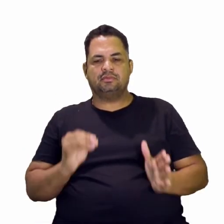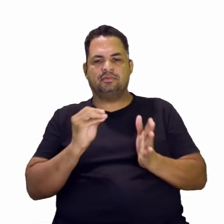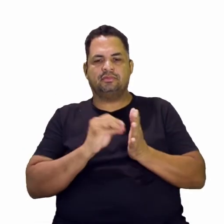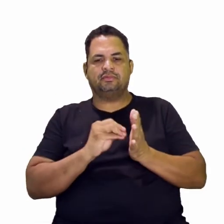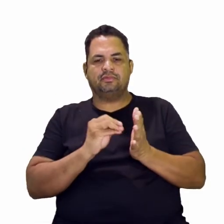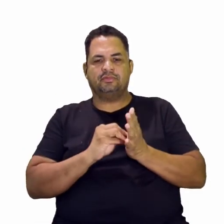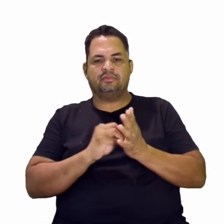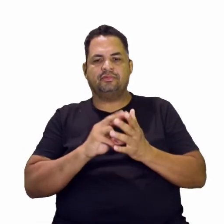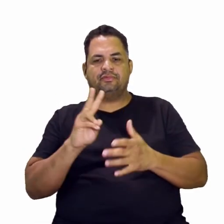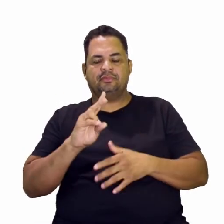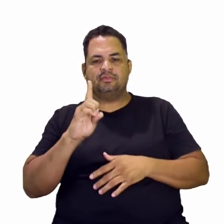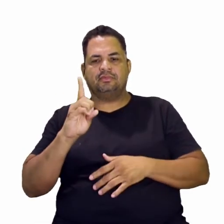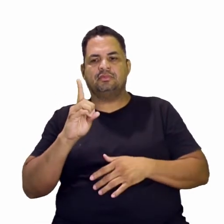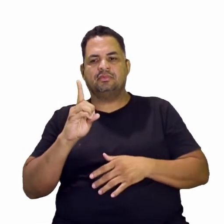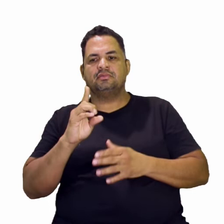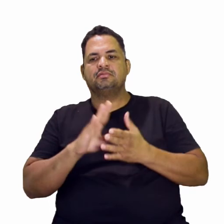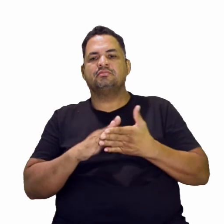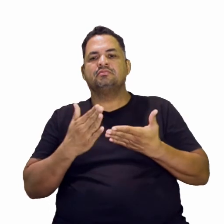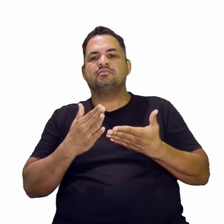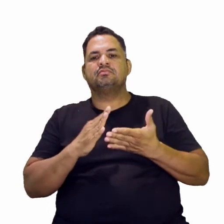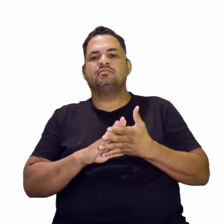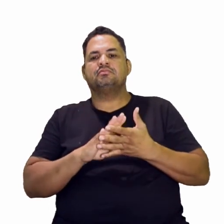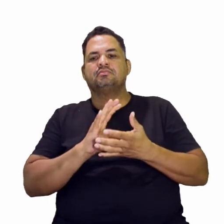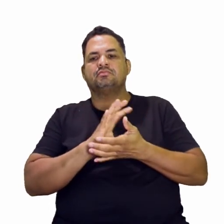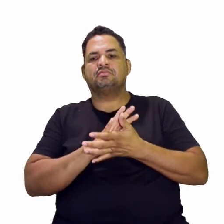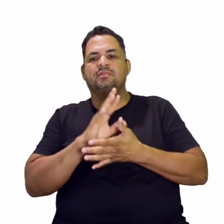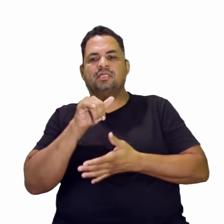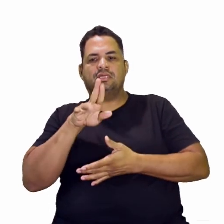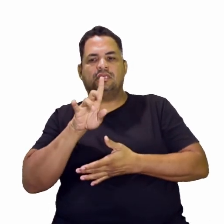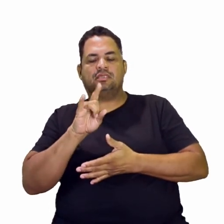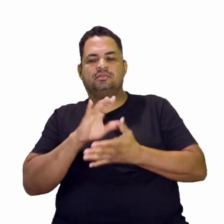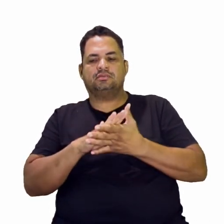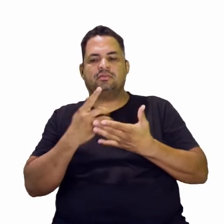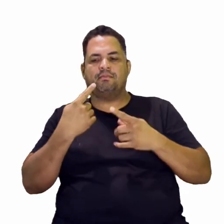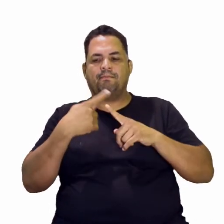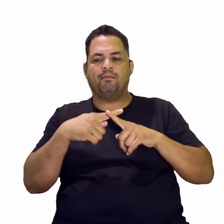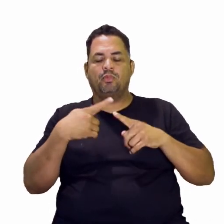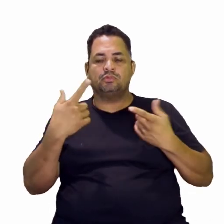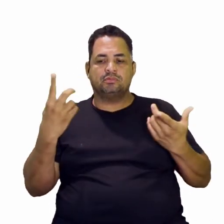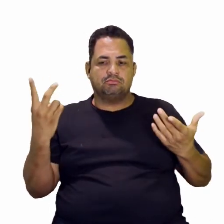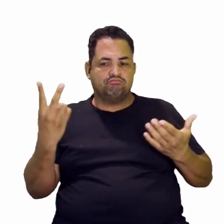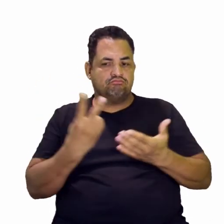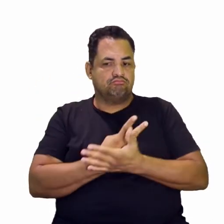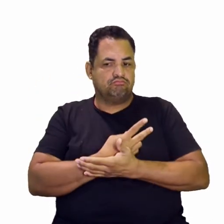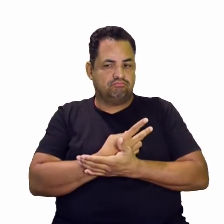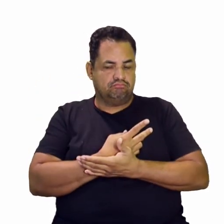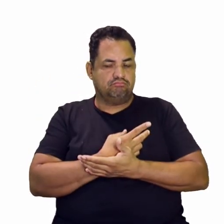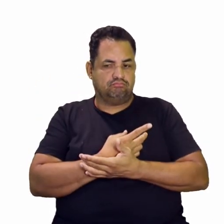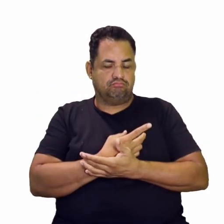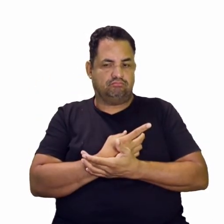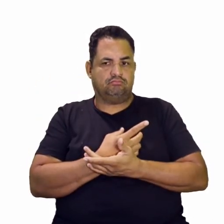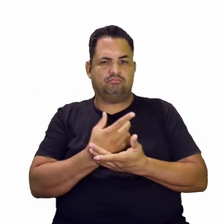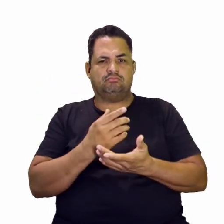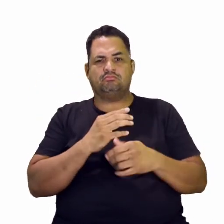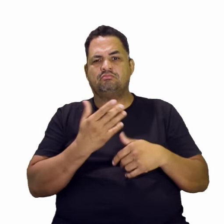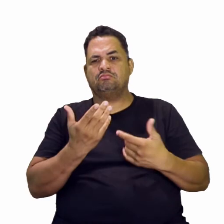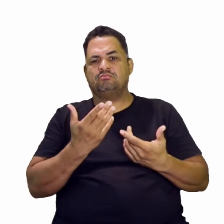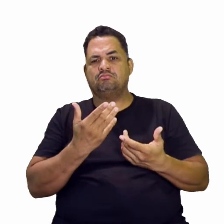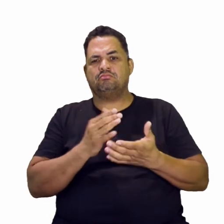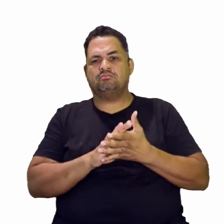vitamina D. Gente, a vitamina D, além do raquitismo, ela pode causar, tá, gente? Já foi registrado, pode